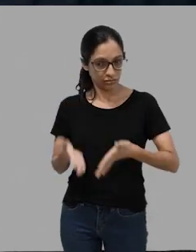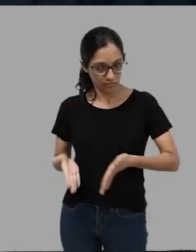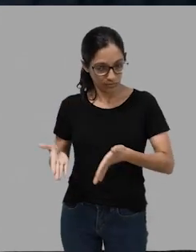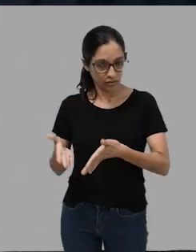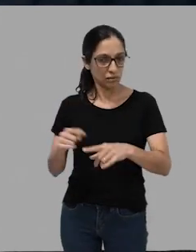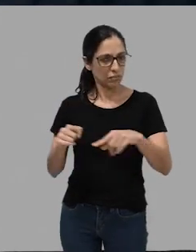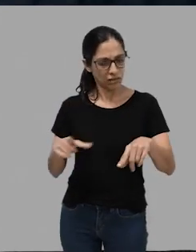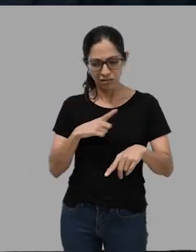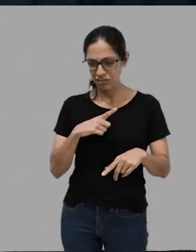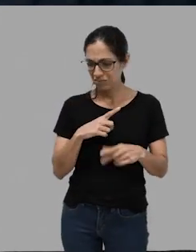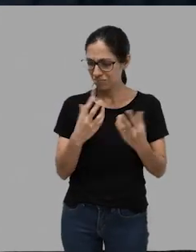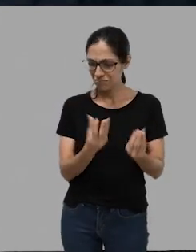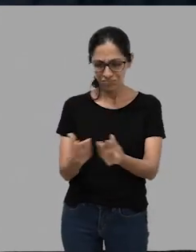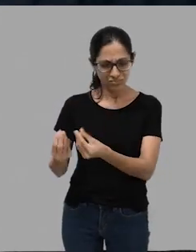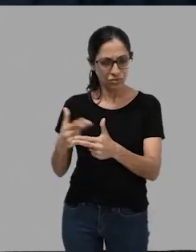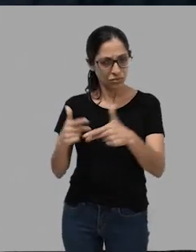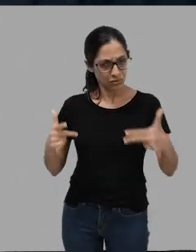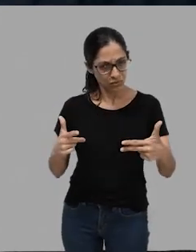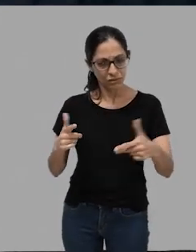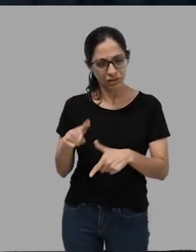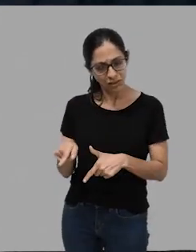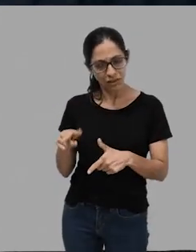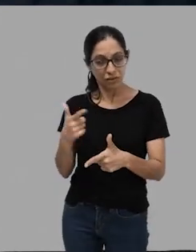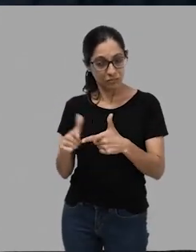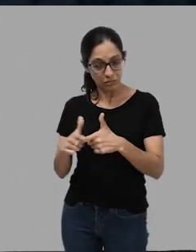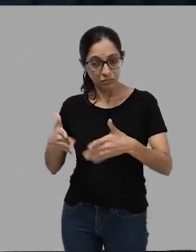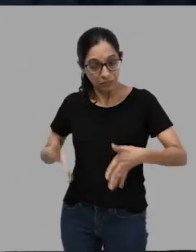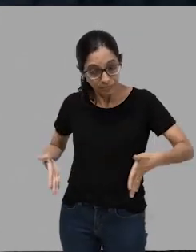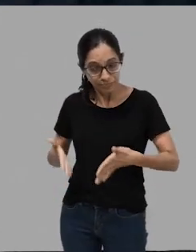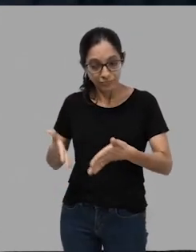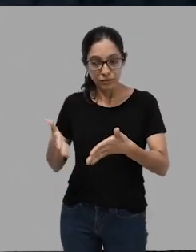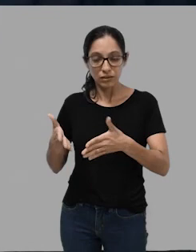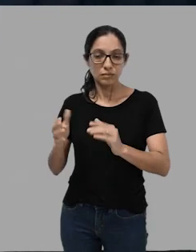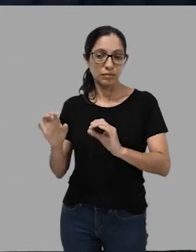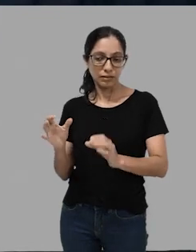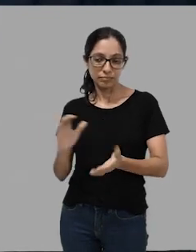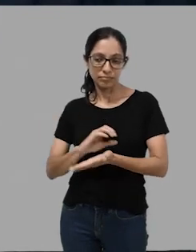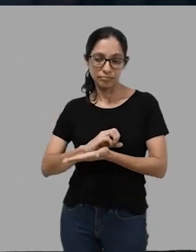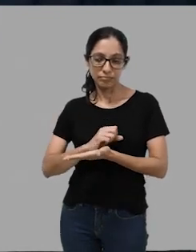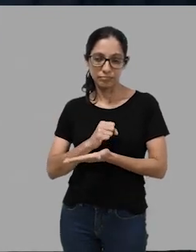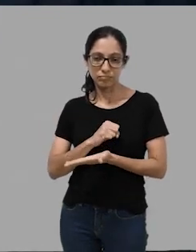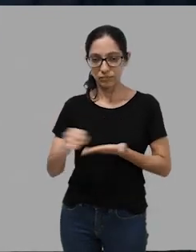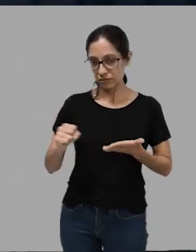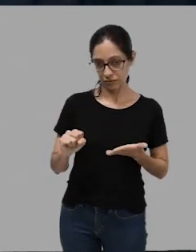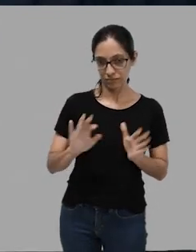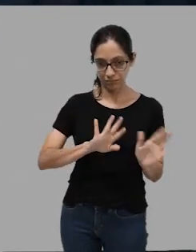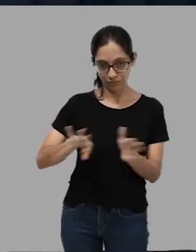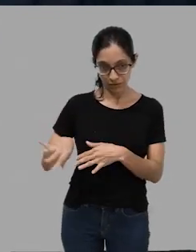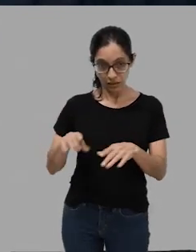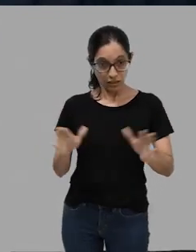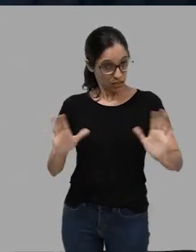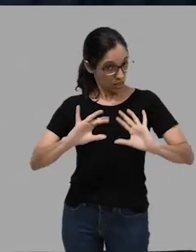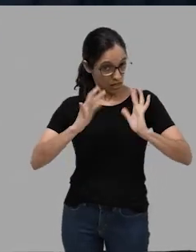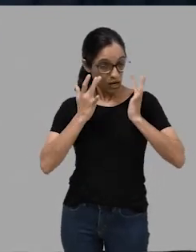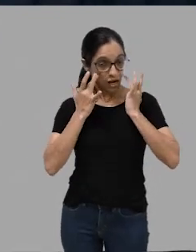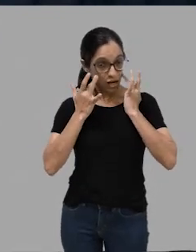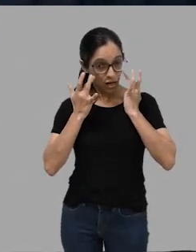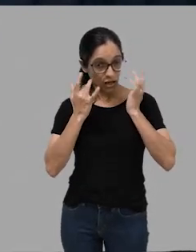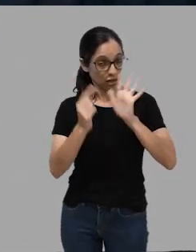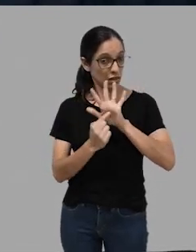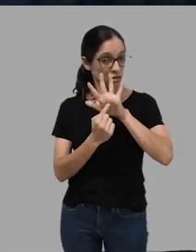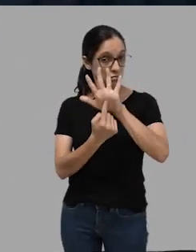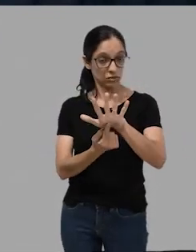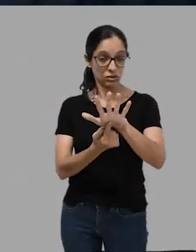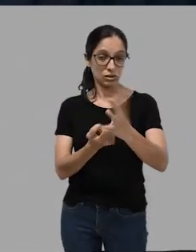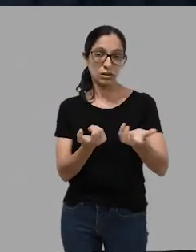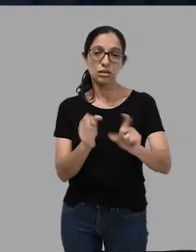muita coisa a se fazer para melhorar e a cultura e a arte é uma forma de trazer